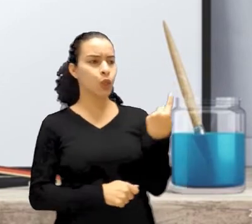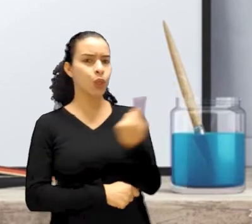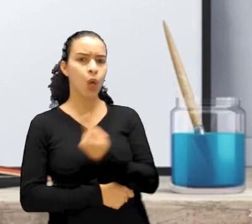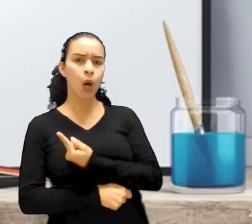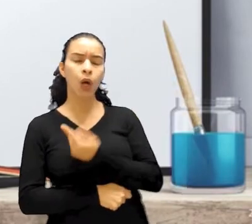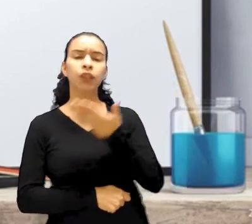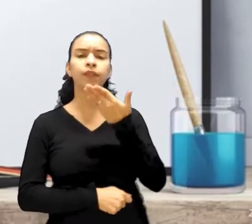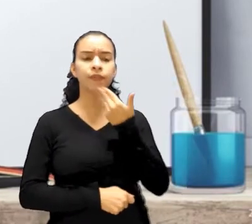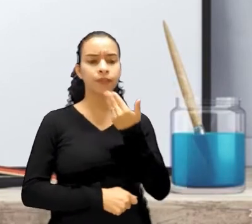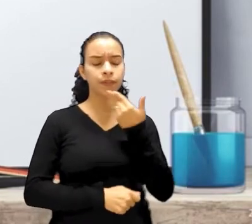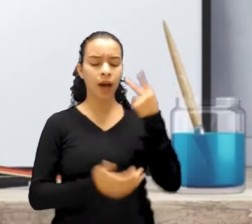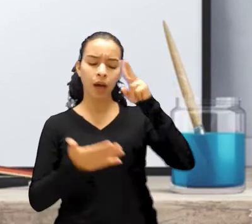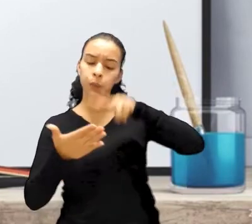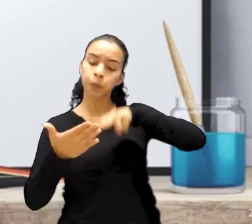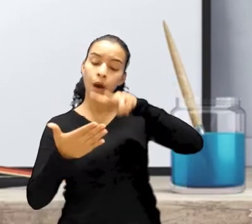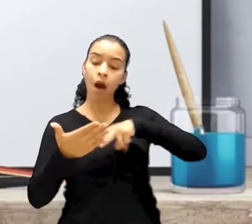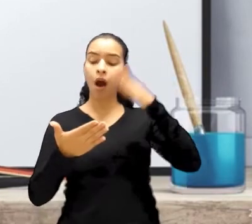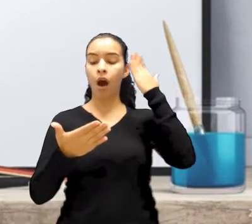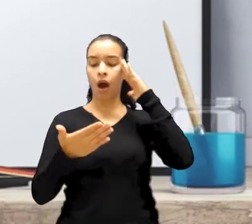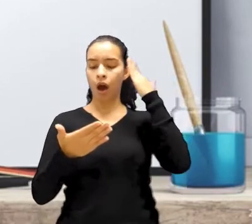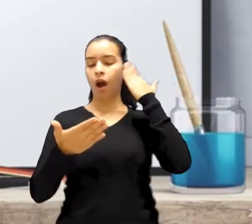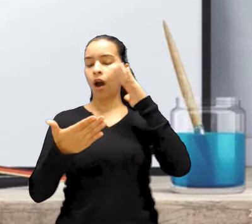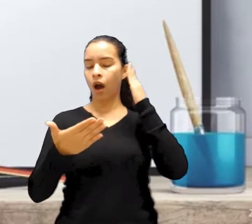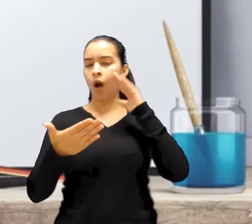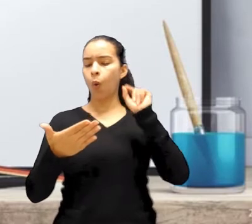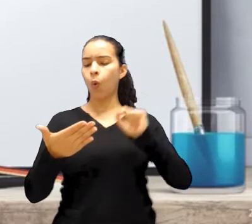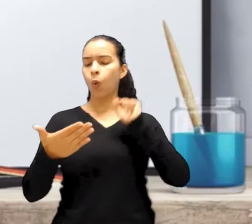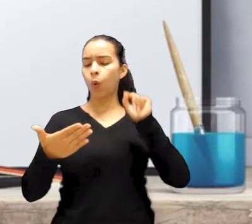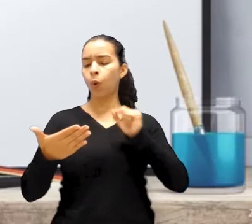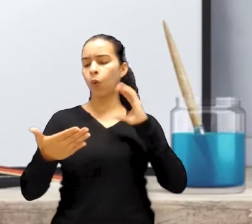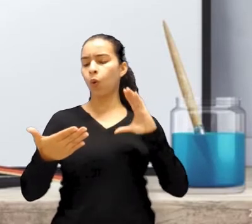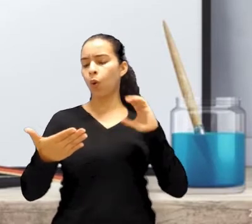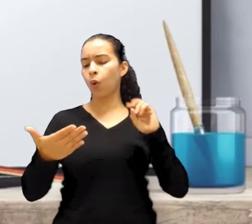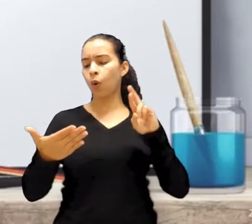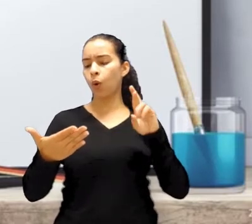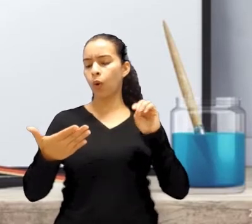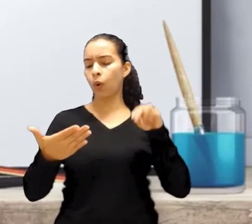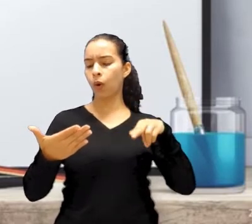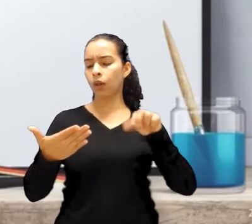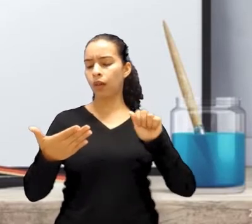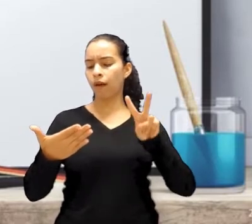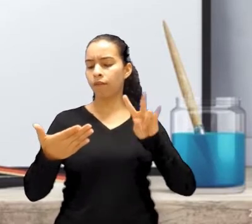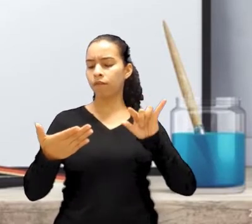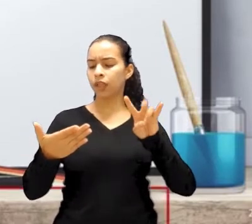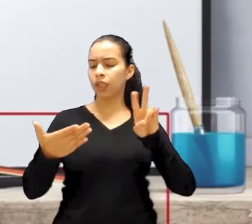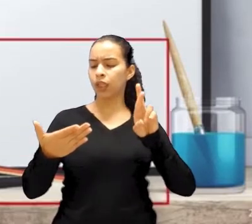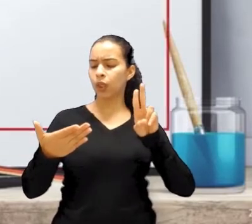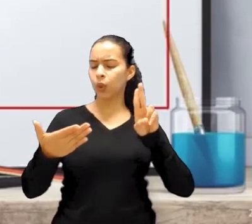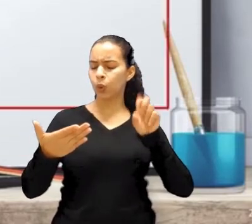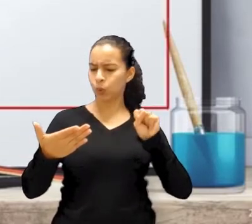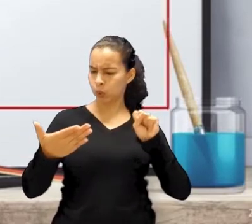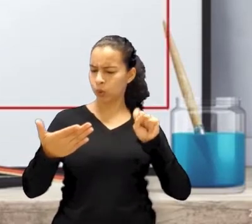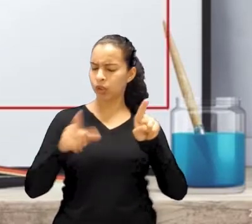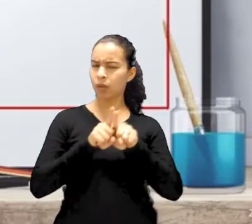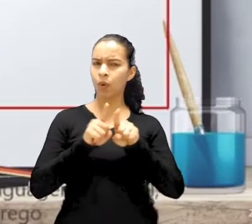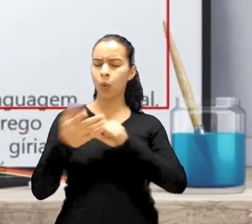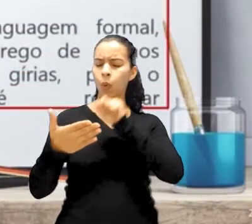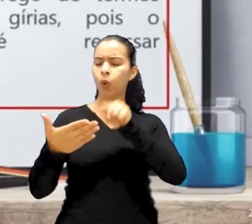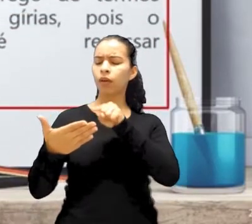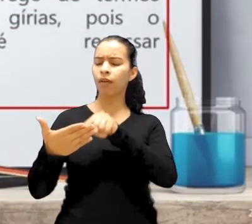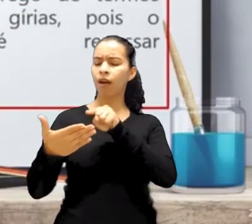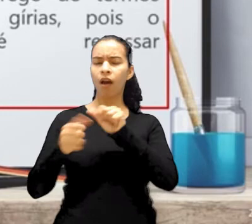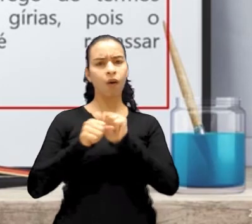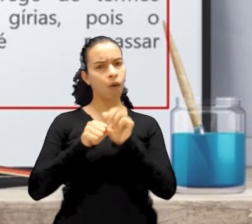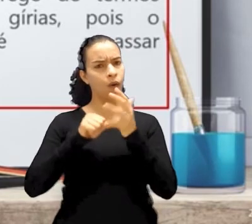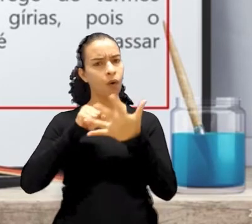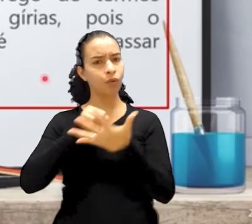que a gente pudesse entender um pouquinho mais o que é o coronavírus, o que é a Covid-19.